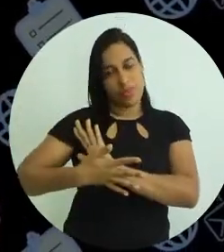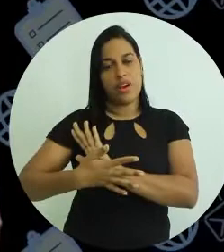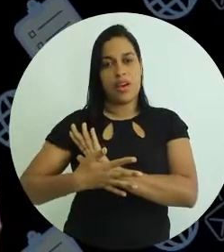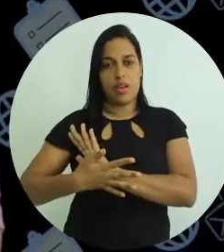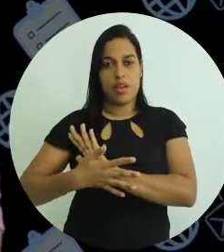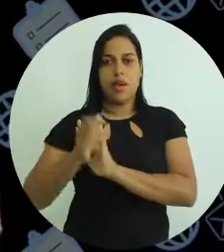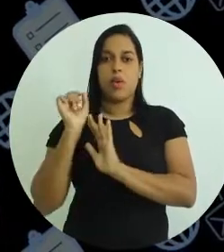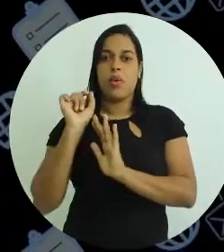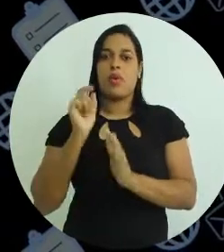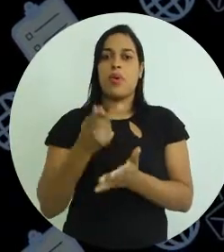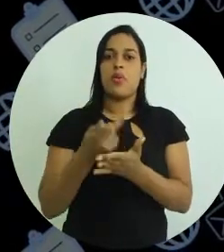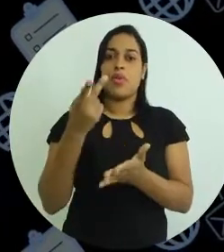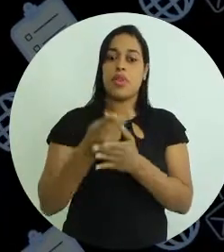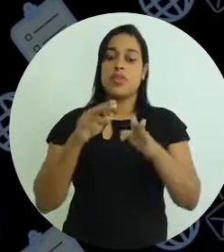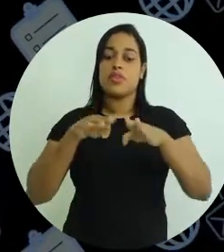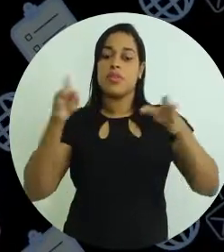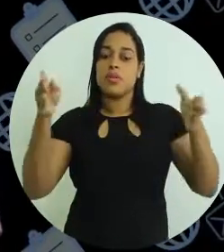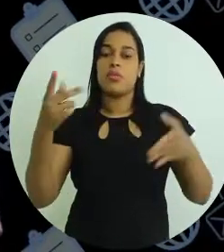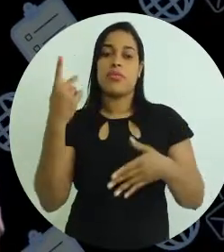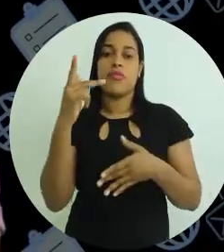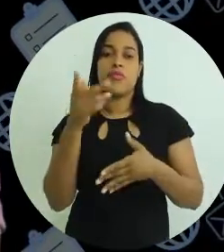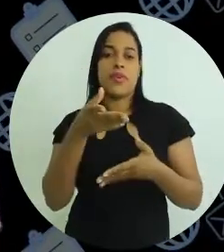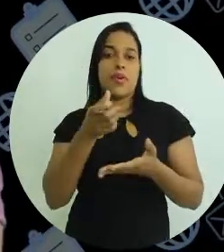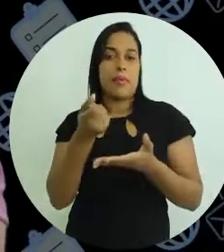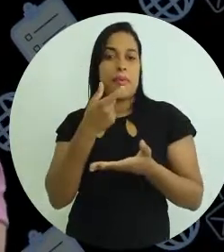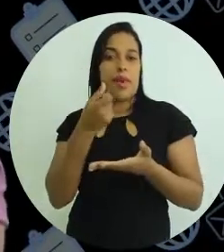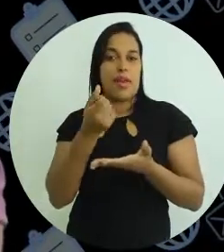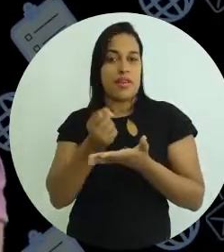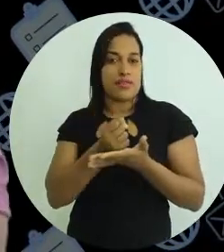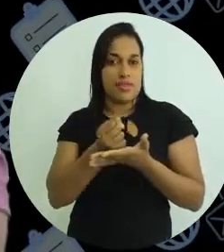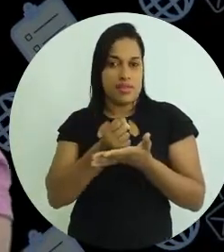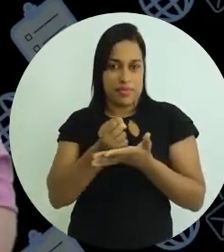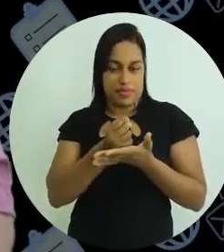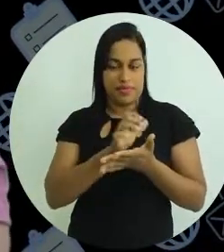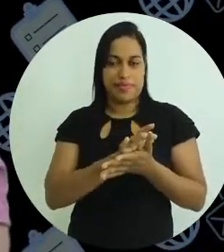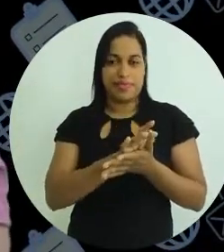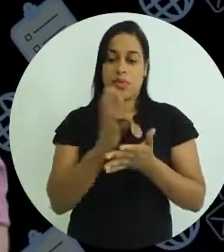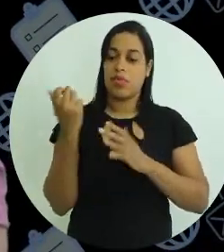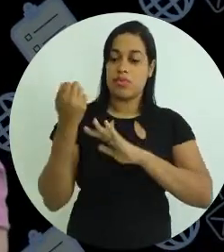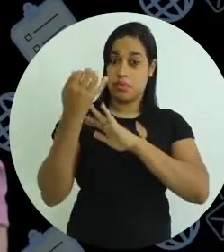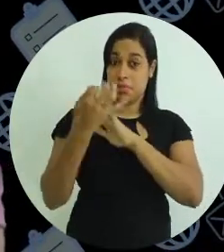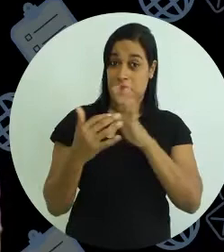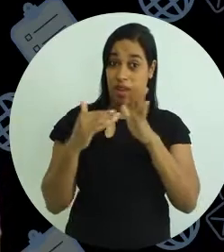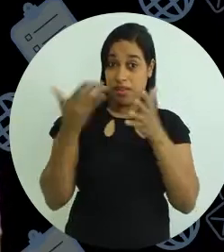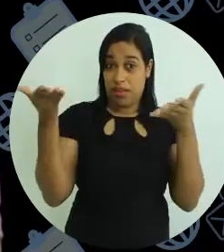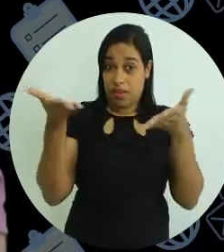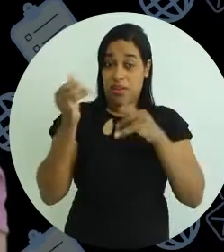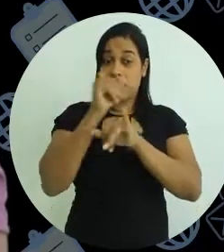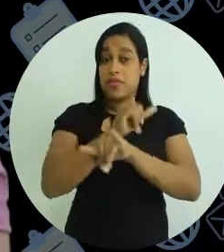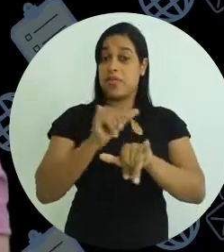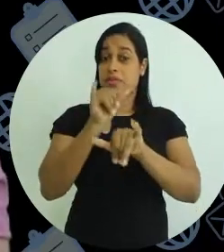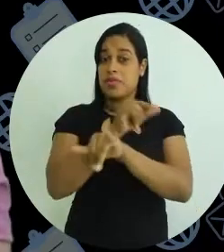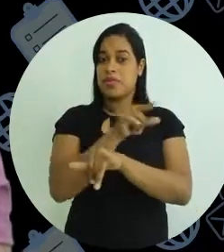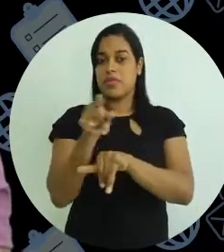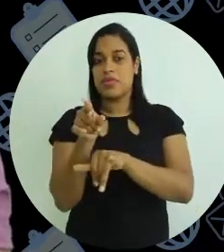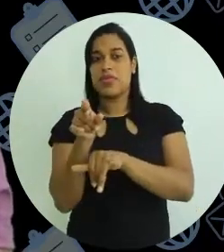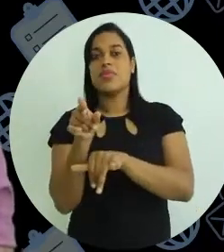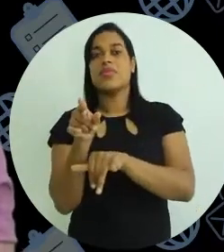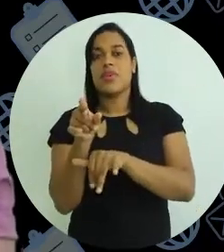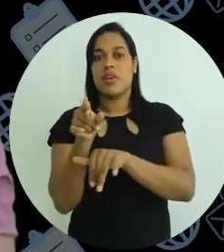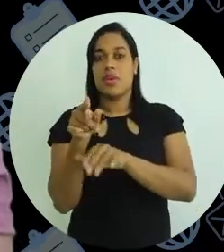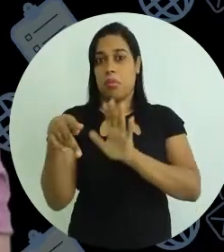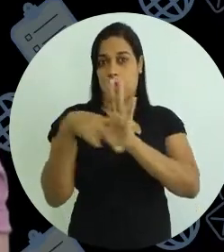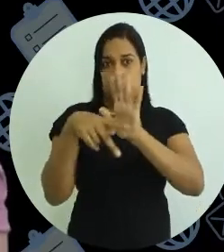corriqueiro. O que acontece lá no balcão da tua farmácia. Tudo que eu vou ler para vocês até agora são informações que você, como dono